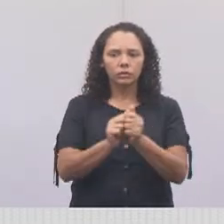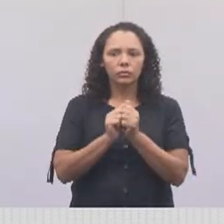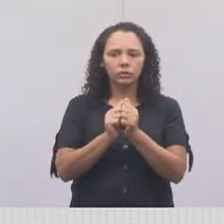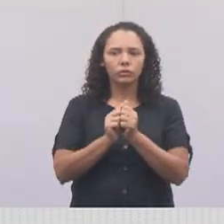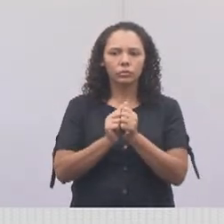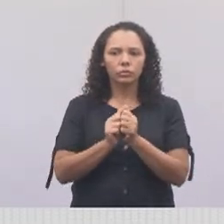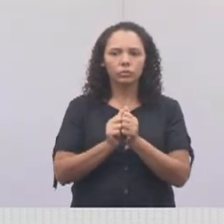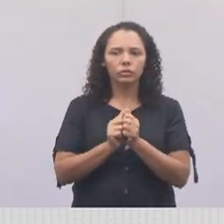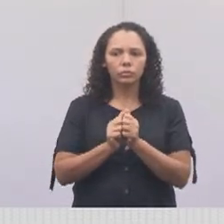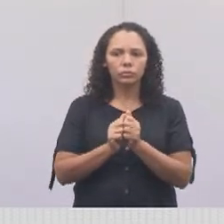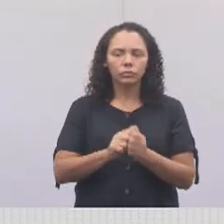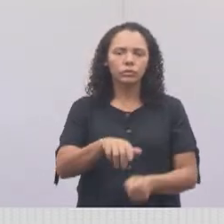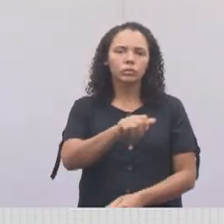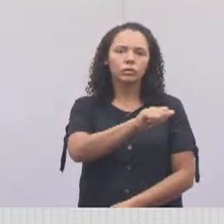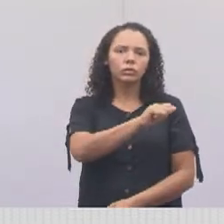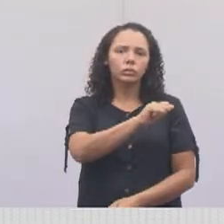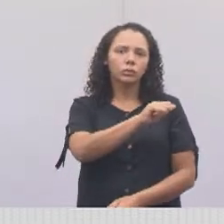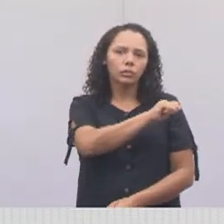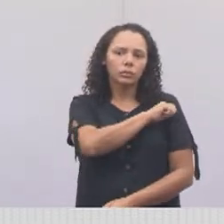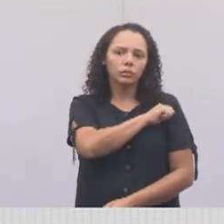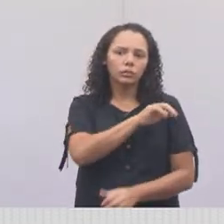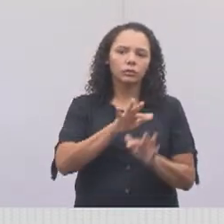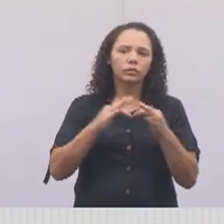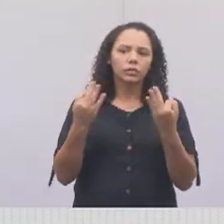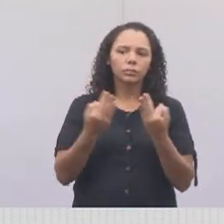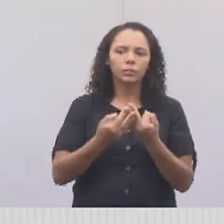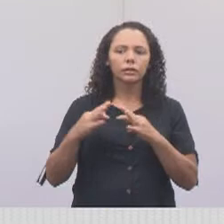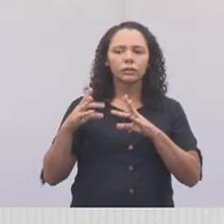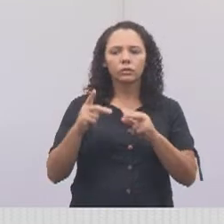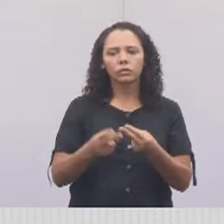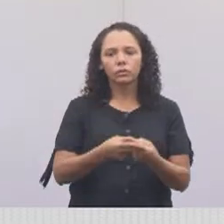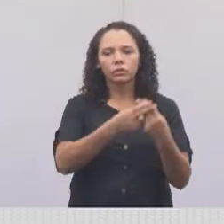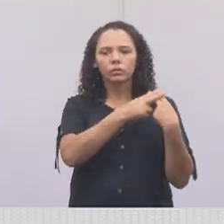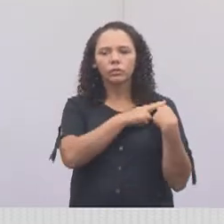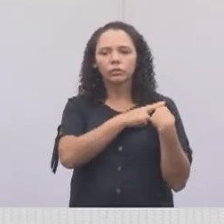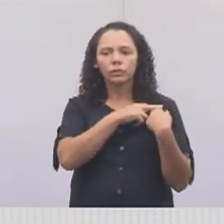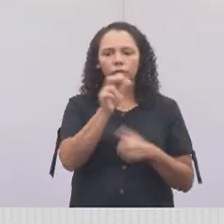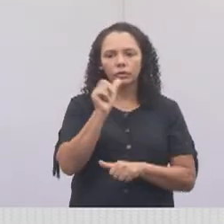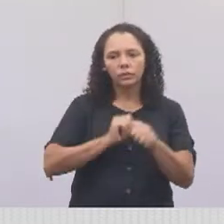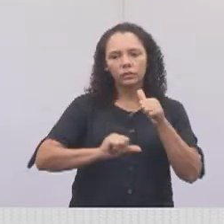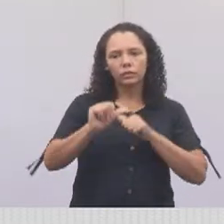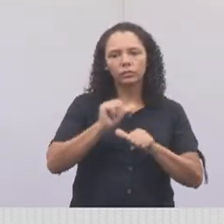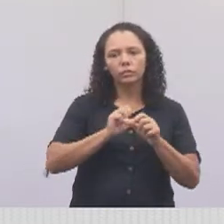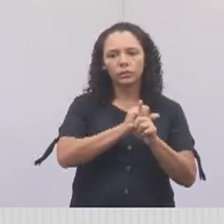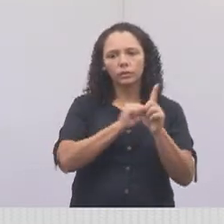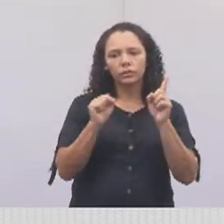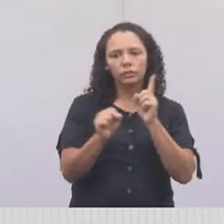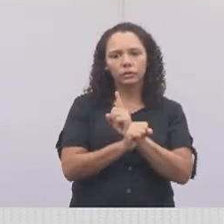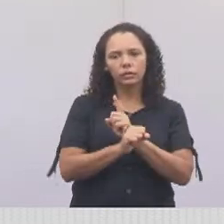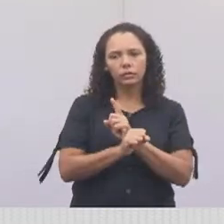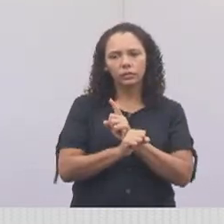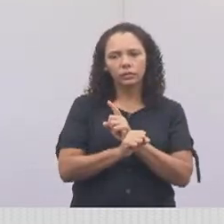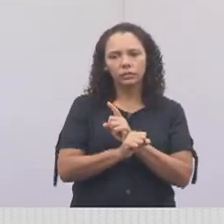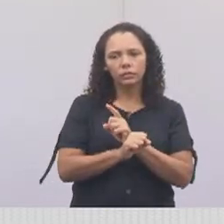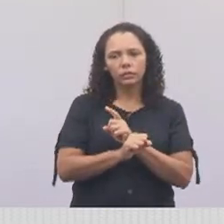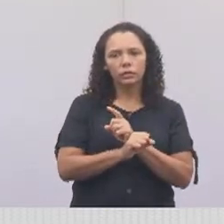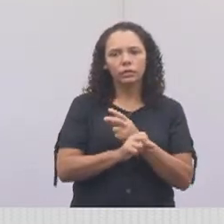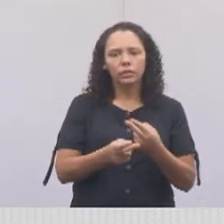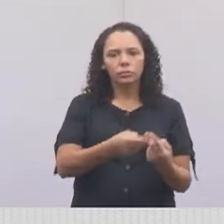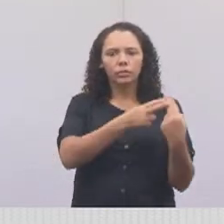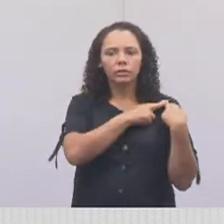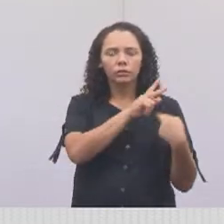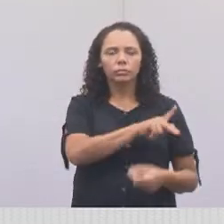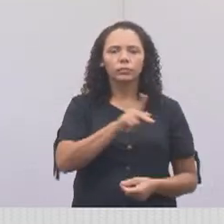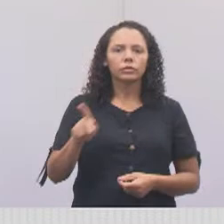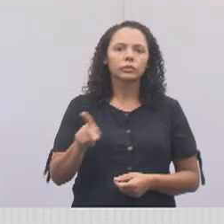os alunos e os seus familiares, somos todos responsáveis em transformar a sociedade. E o papel do professor